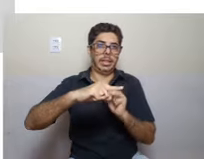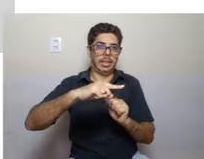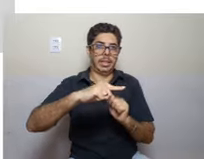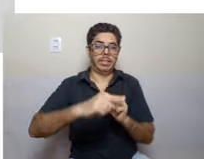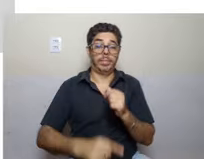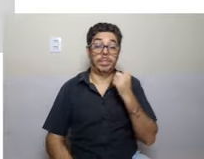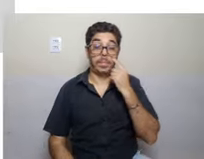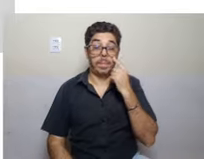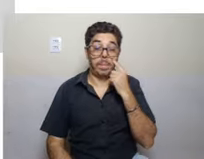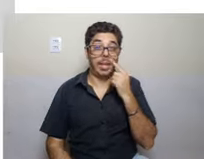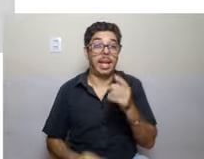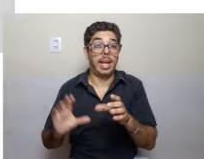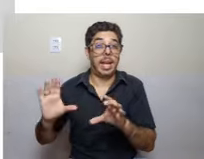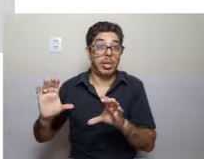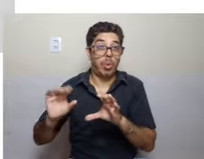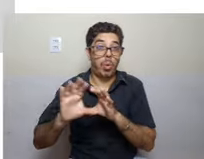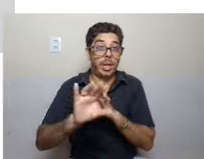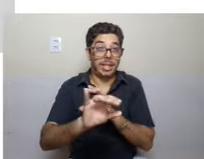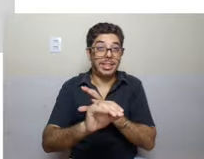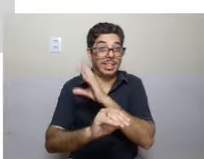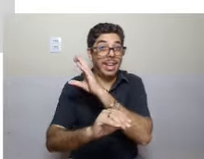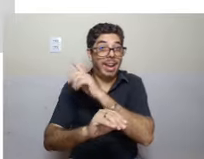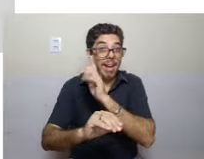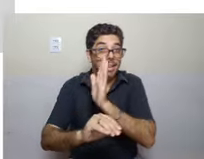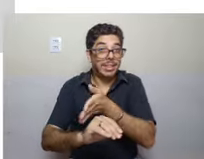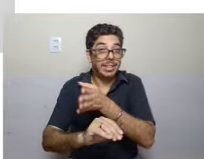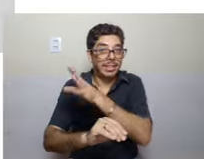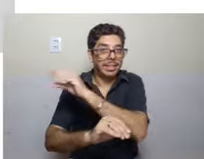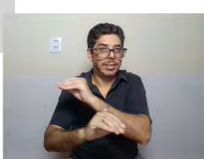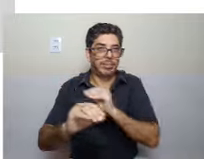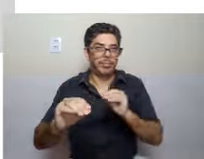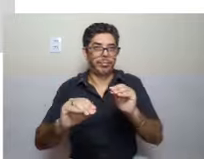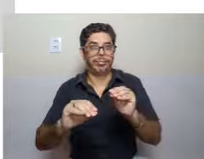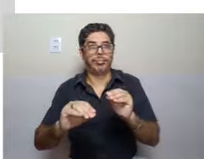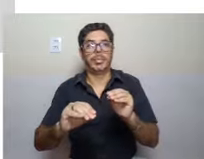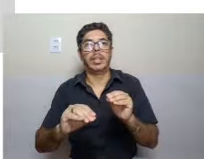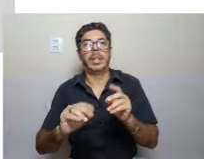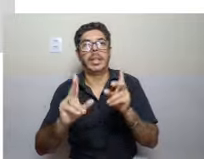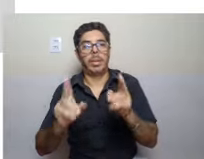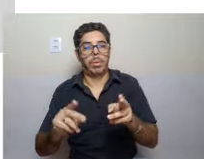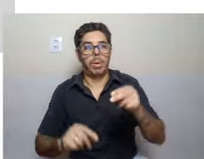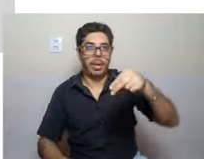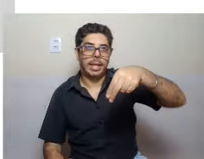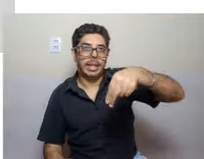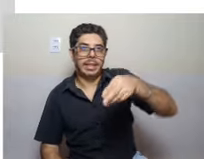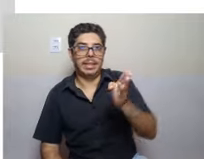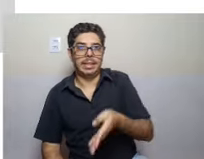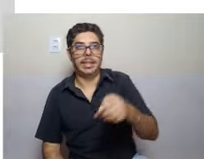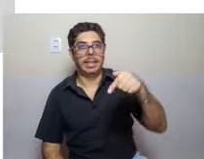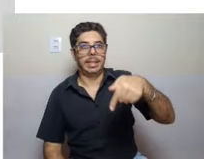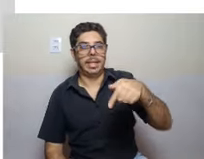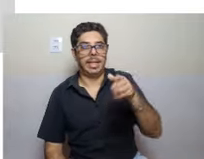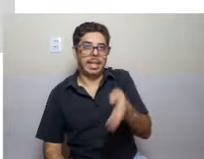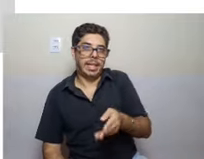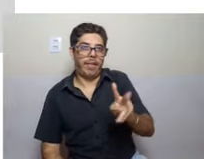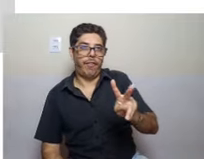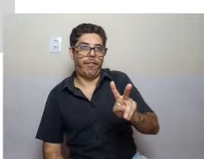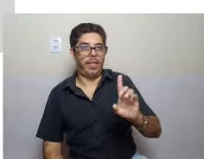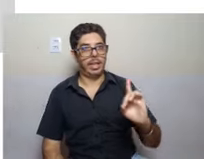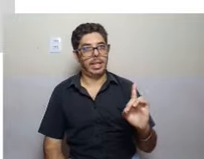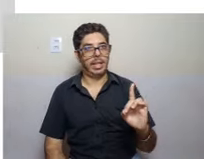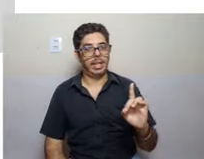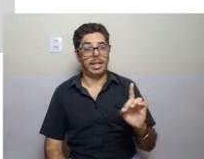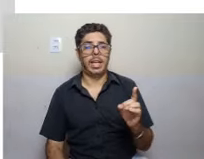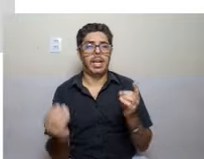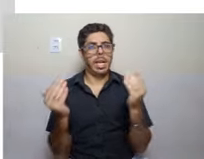acabei de deduzir, então nós podemos escrever a densidade de corrente como sendo proporcional à densidade de elétrons e à